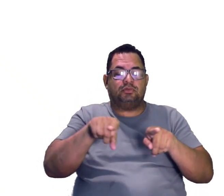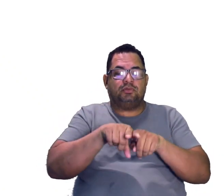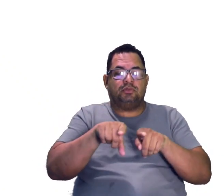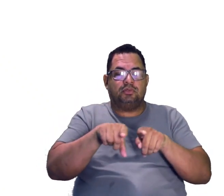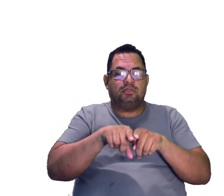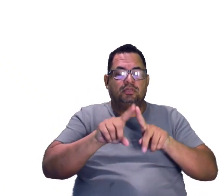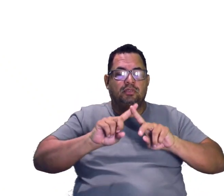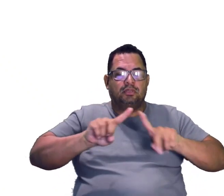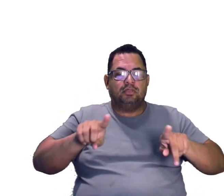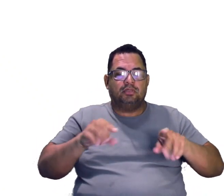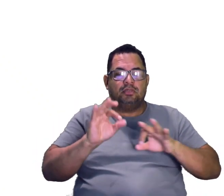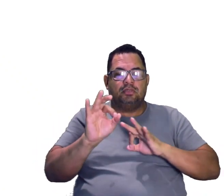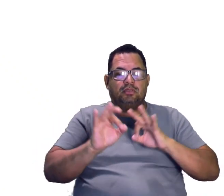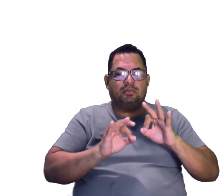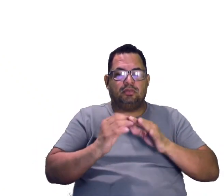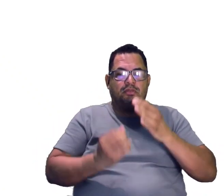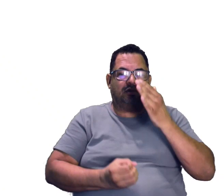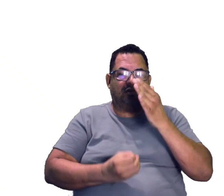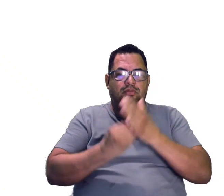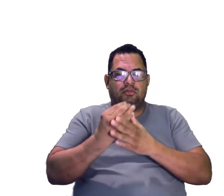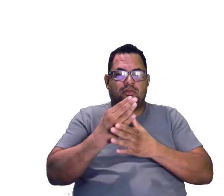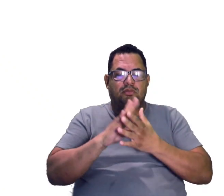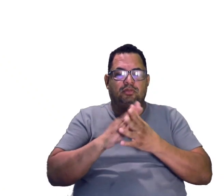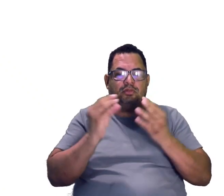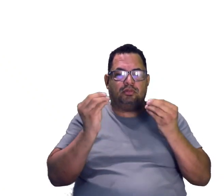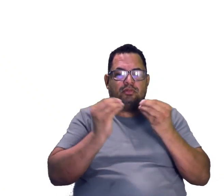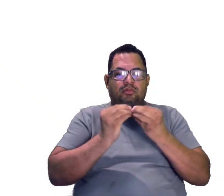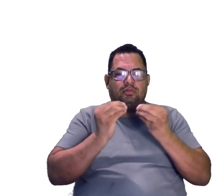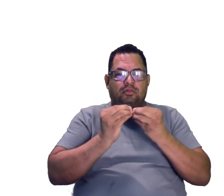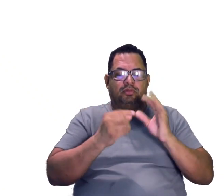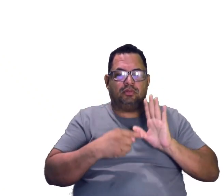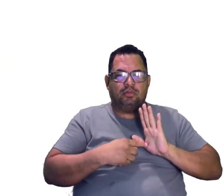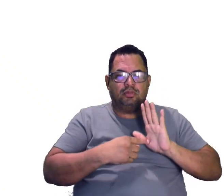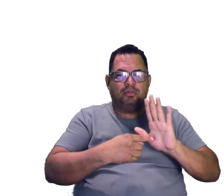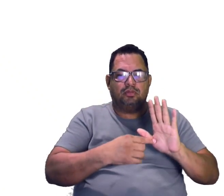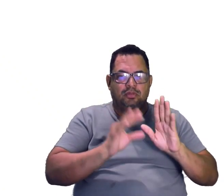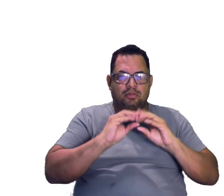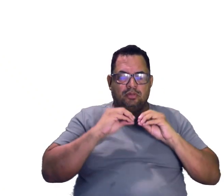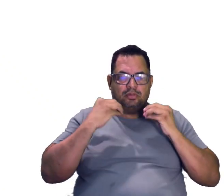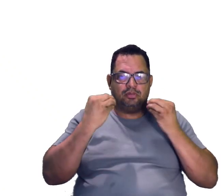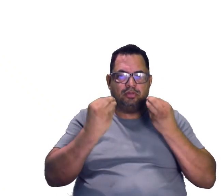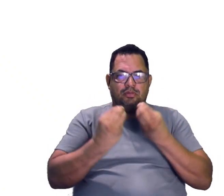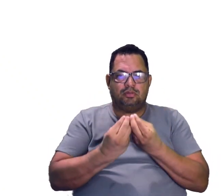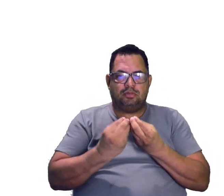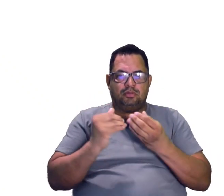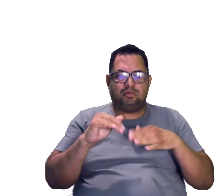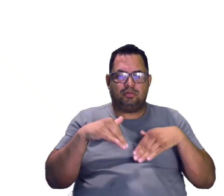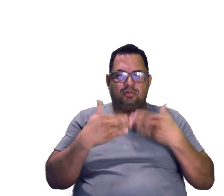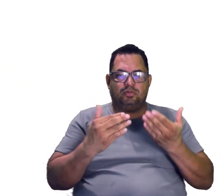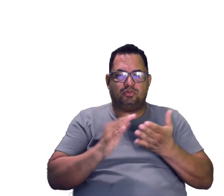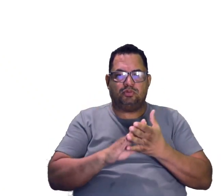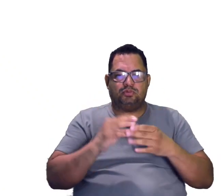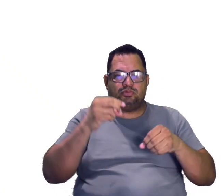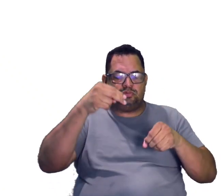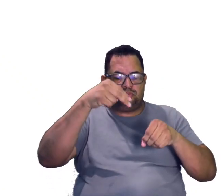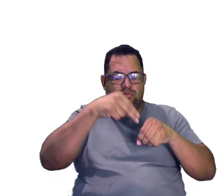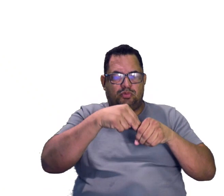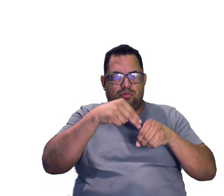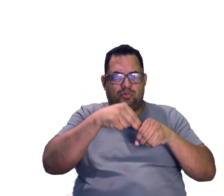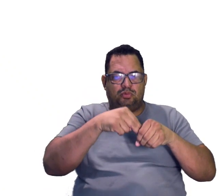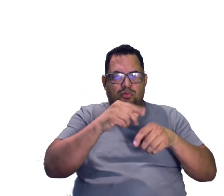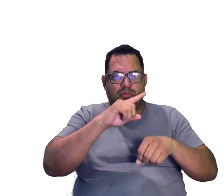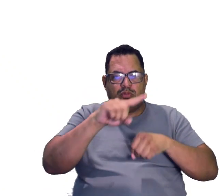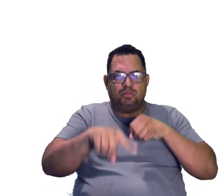porém formando moléculas que representam as substâncias. E quando a gente estuda apenas o núcleo daqueles